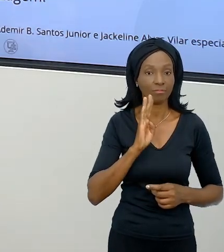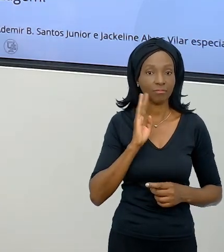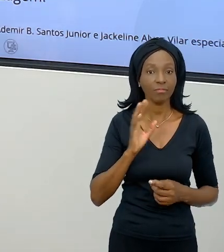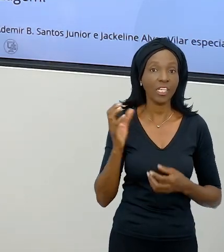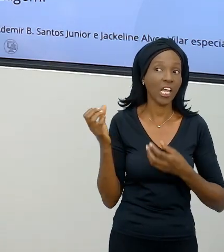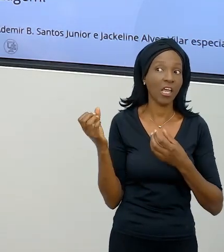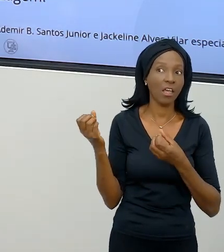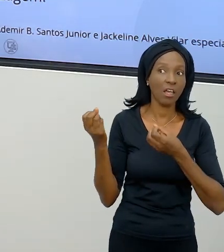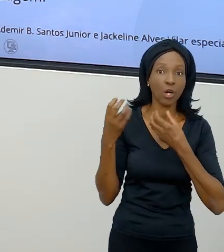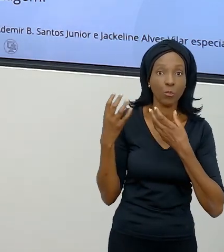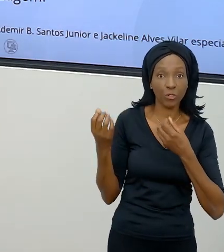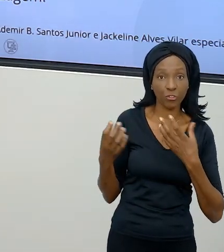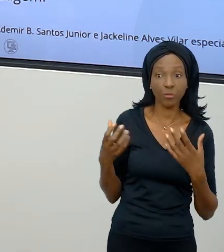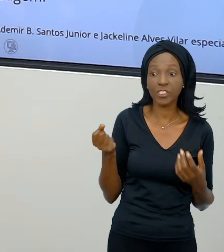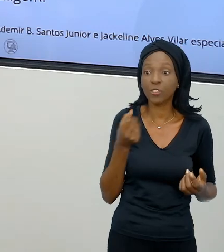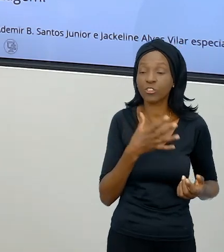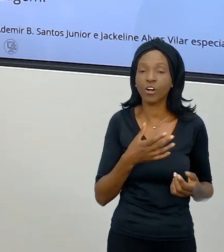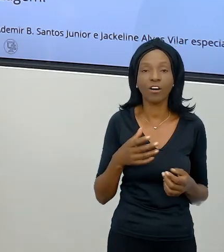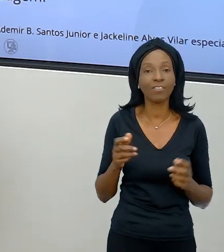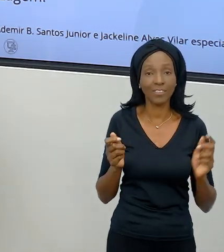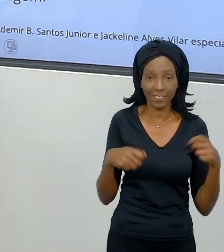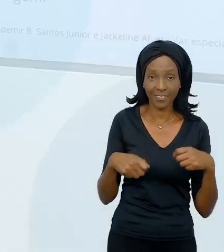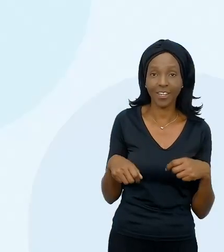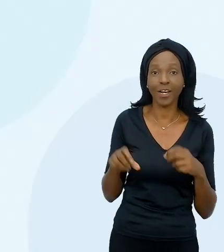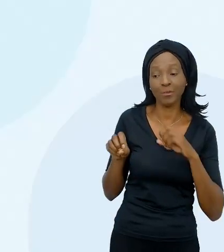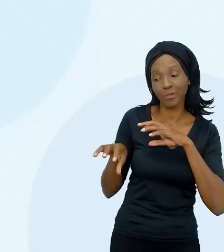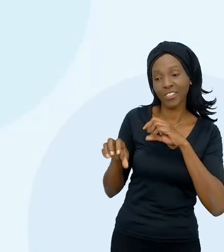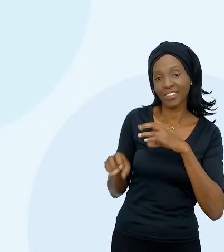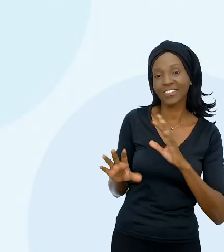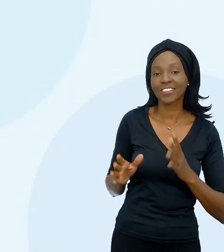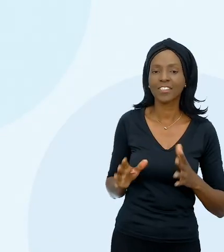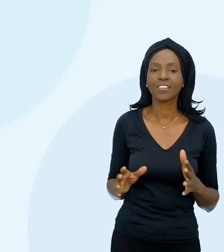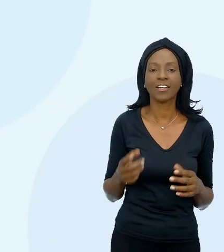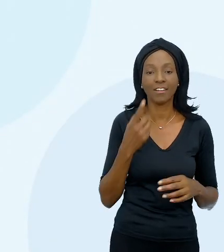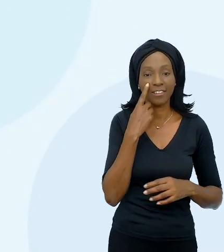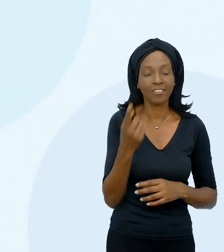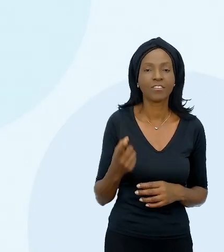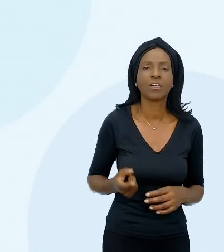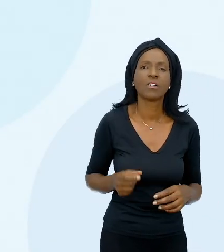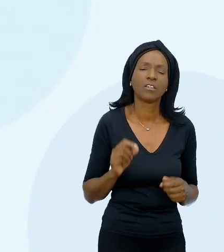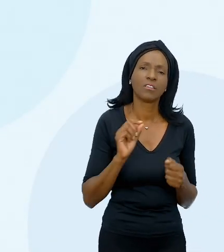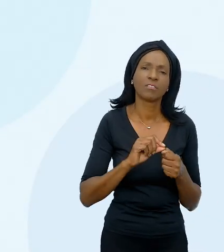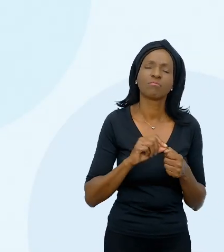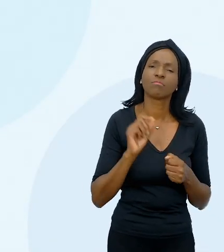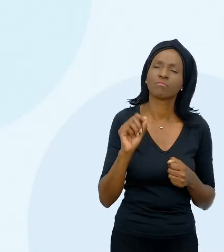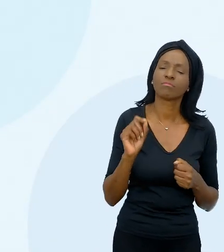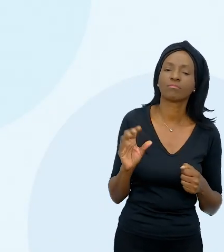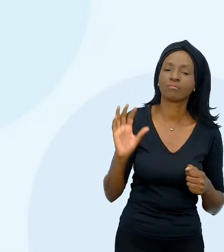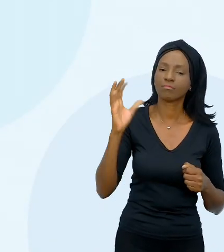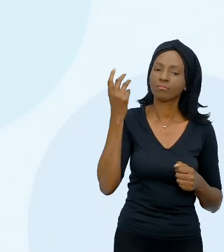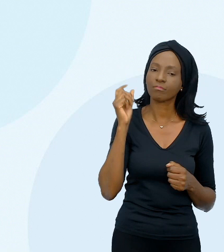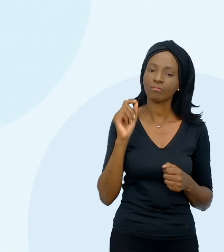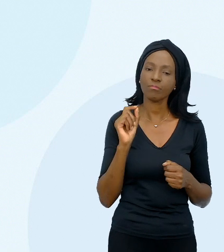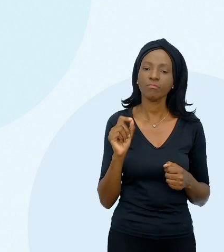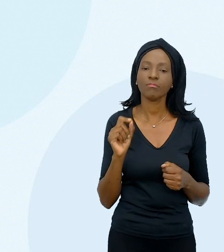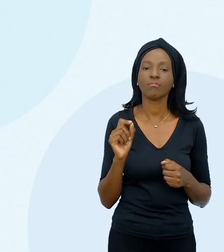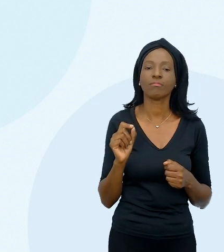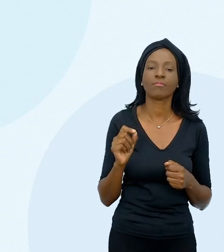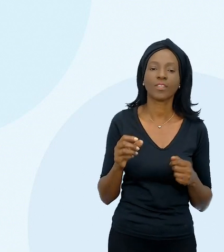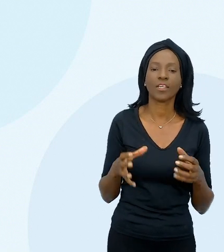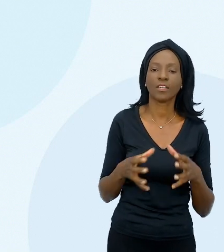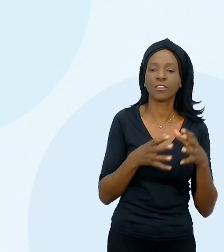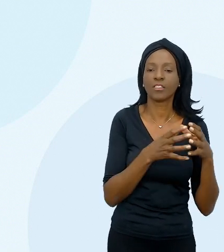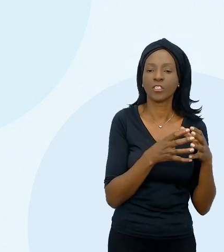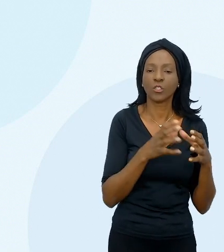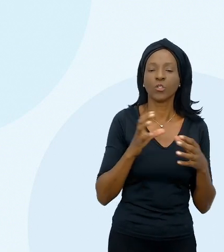né? Exatamente, já dá para ensinar, né? Então, veja, o que os estudantes vão fazer? O que acontece na etapa aqui de